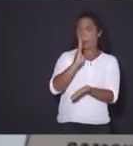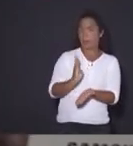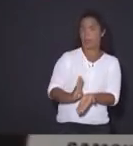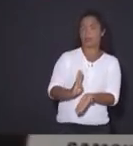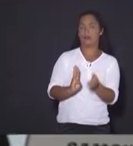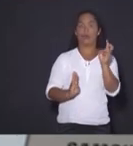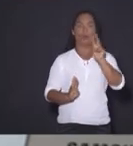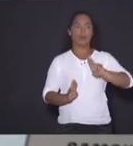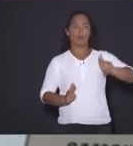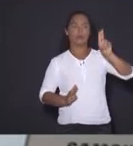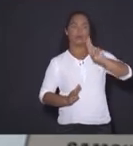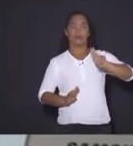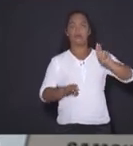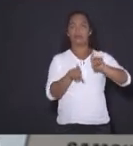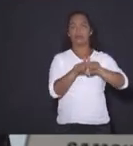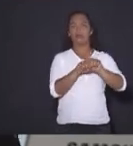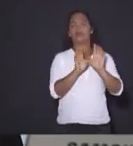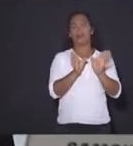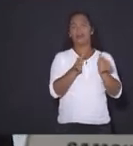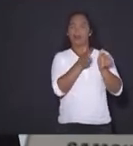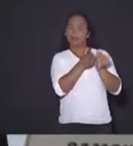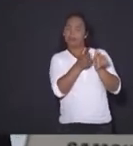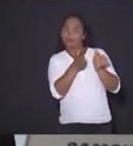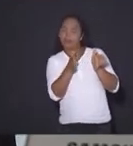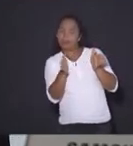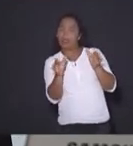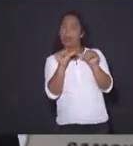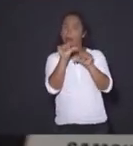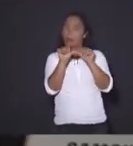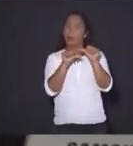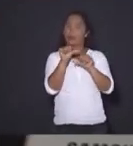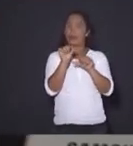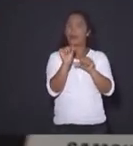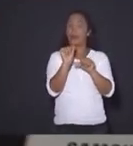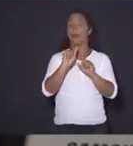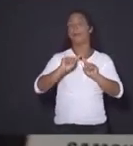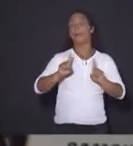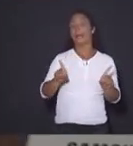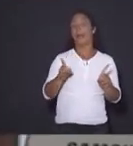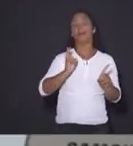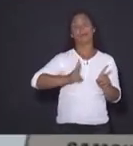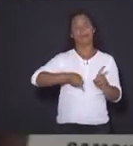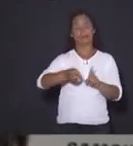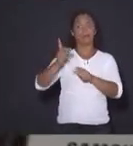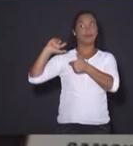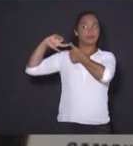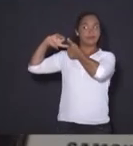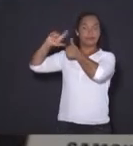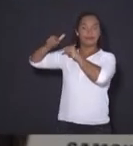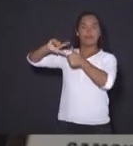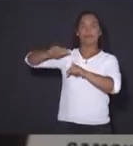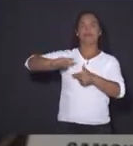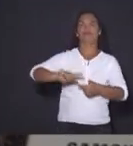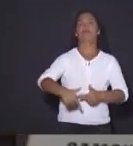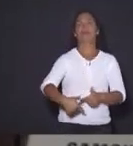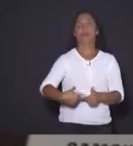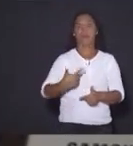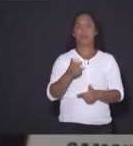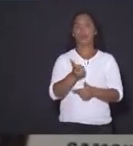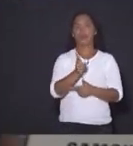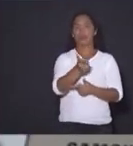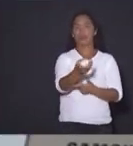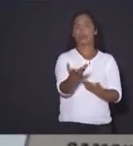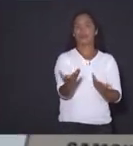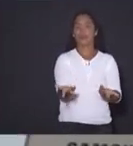embora ela tenha mudado nesse último período ela ainda é muito conservadora é ainda reproduz né mecanismos como esse